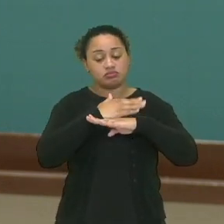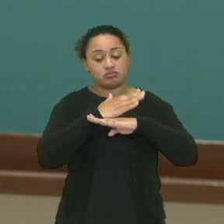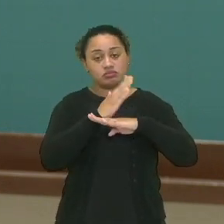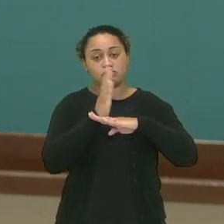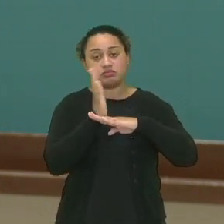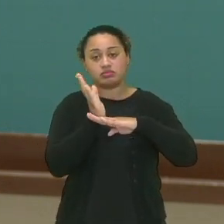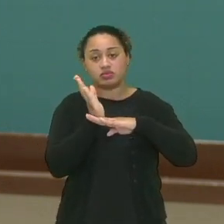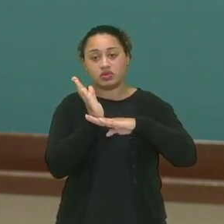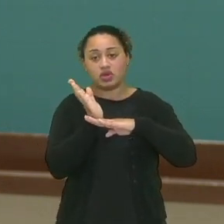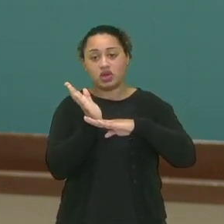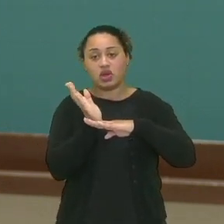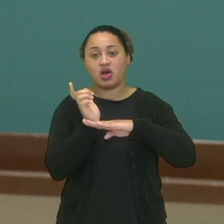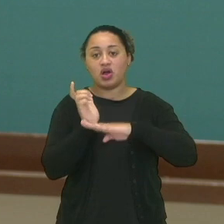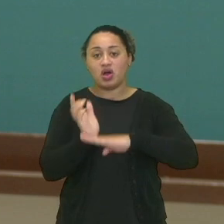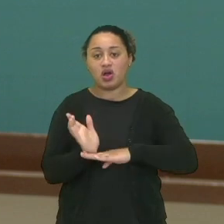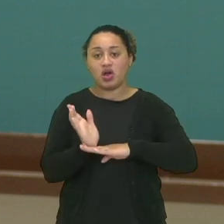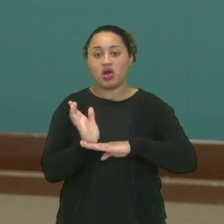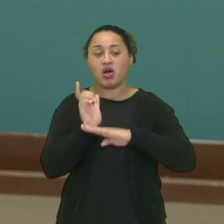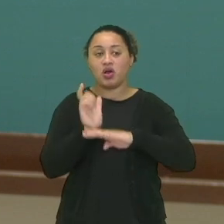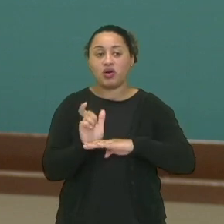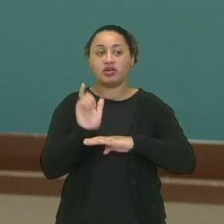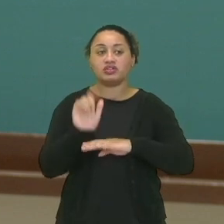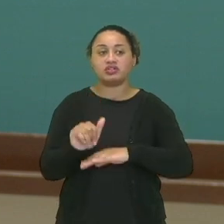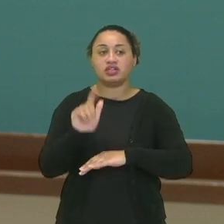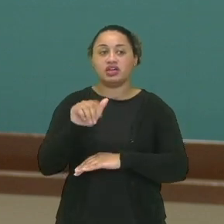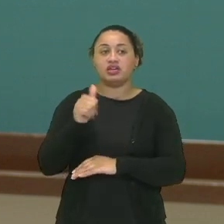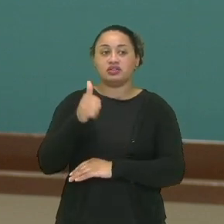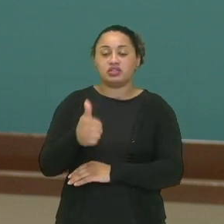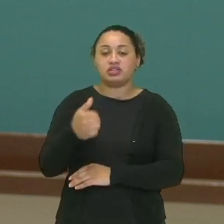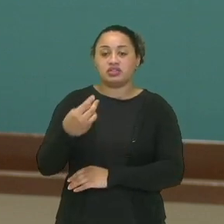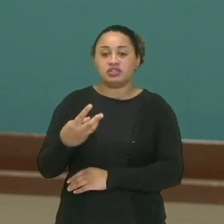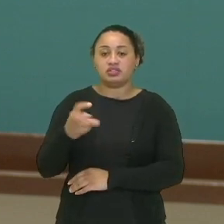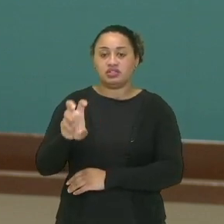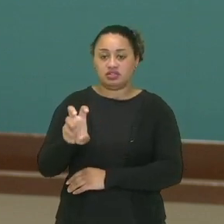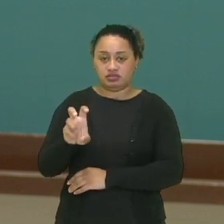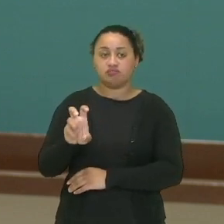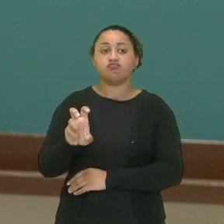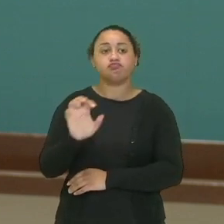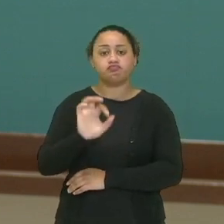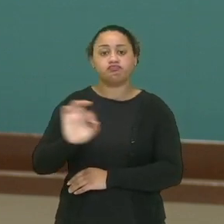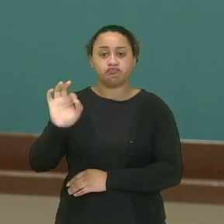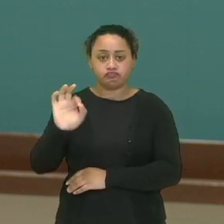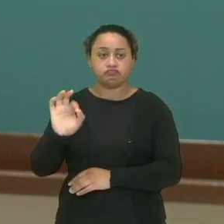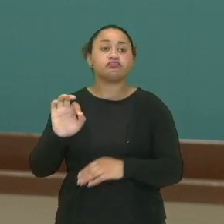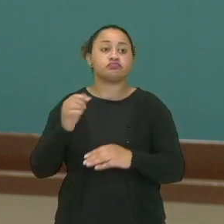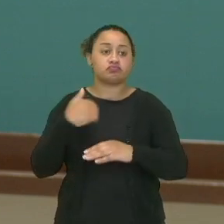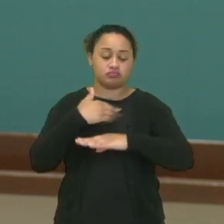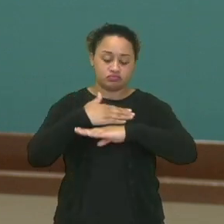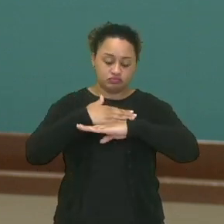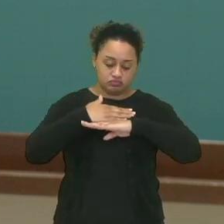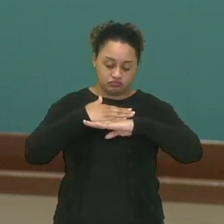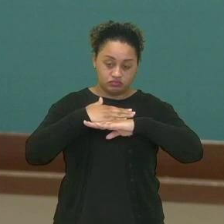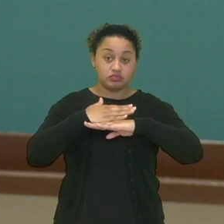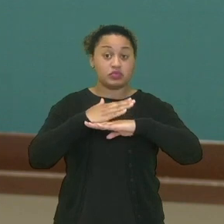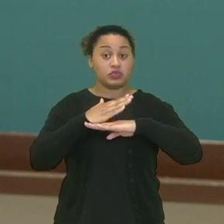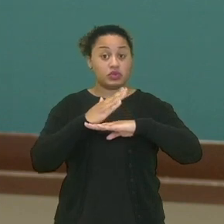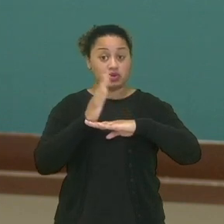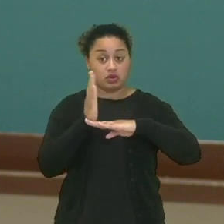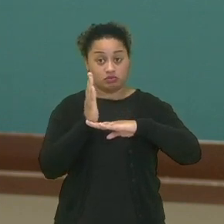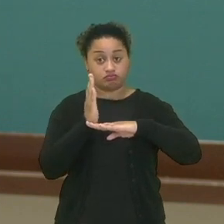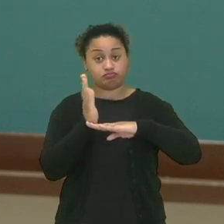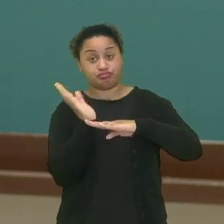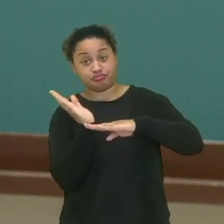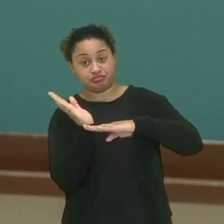vai bater, ó, a outra semi-retinha. Então, vai ficar ali no 135, ó, tá vendo, ó? Bateu, é um ângulo grande esse, né,